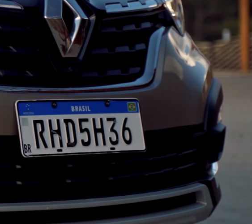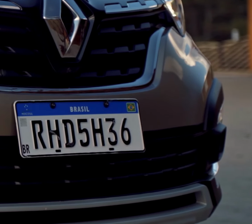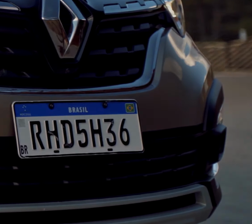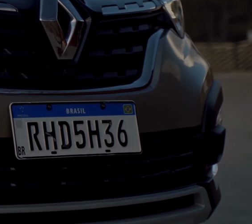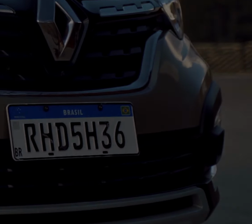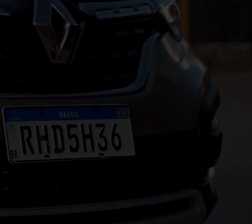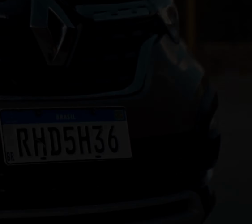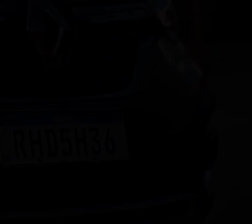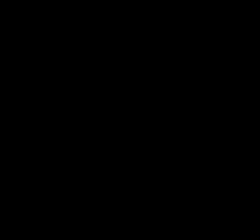parado Legenda Zanotto